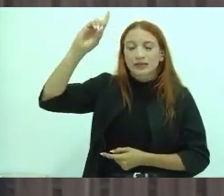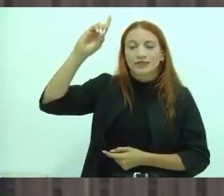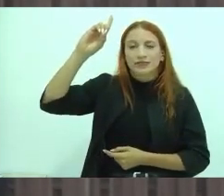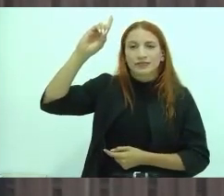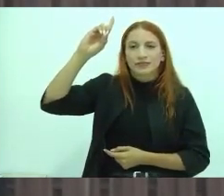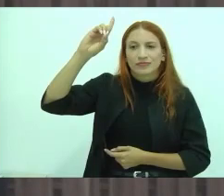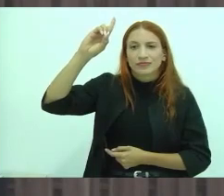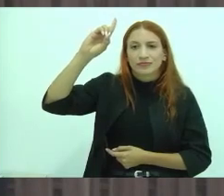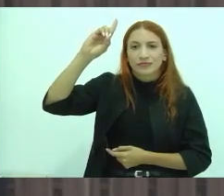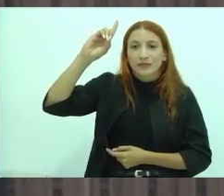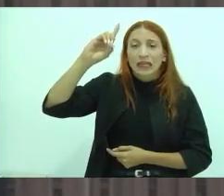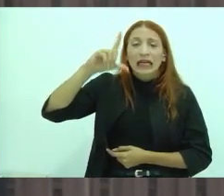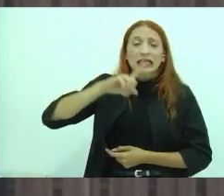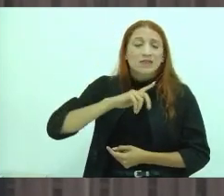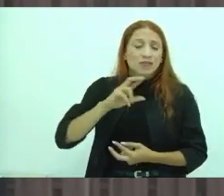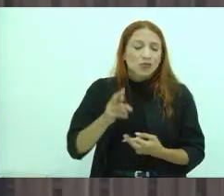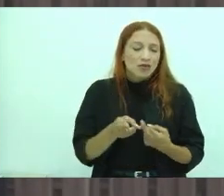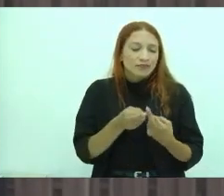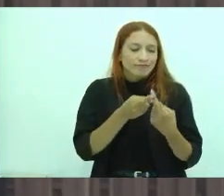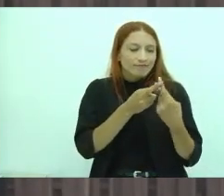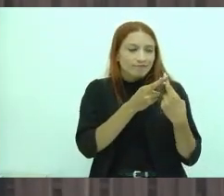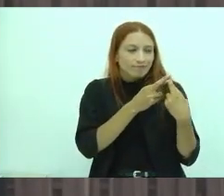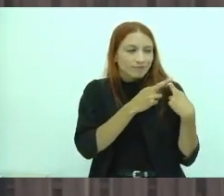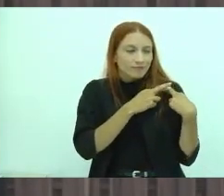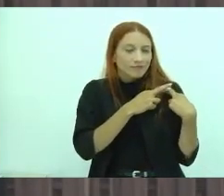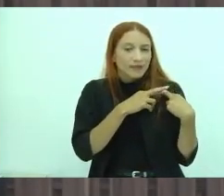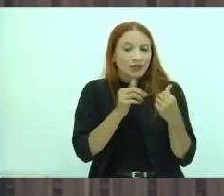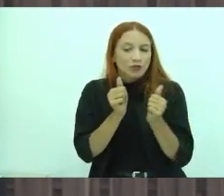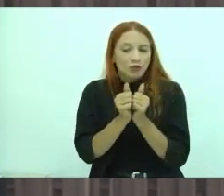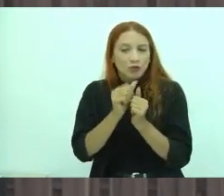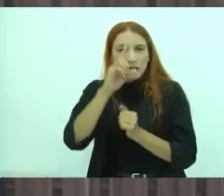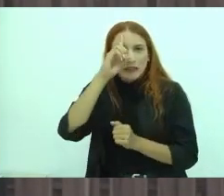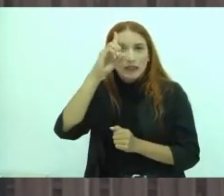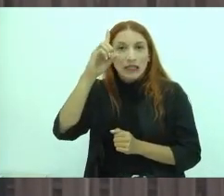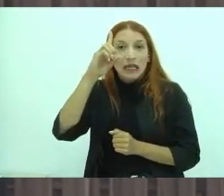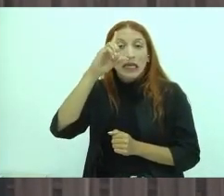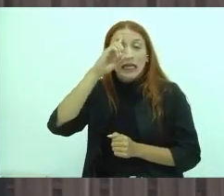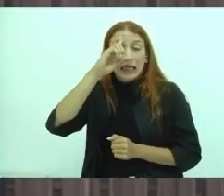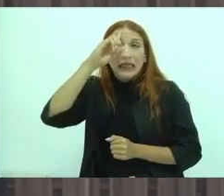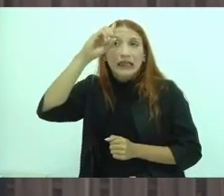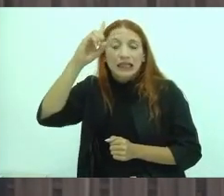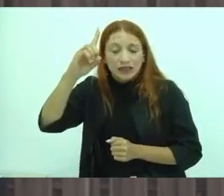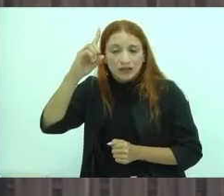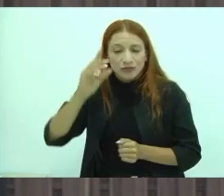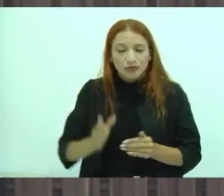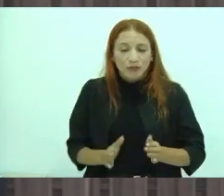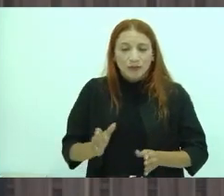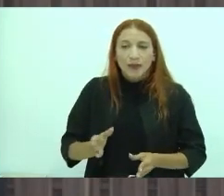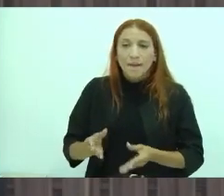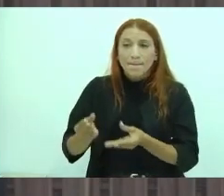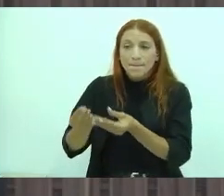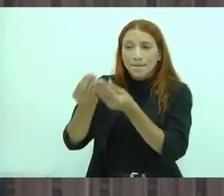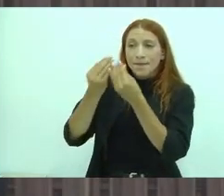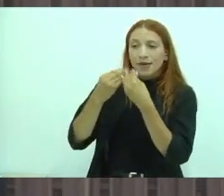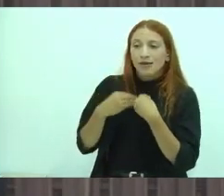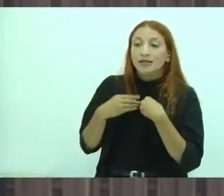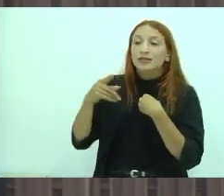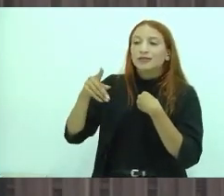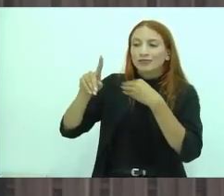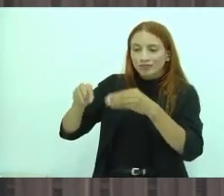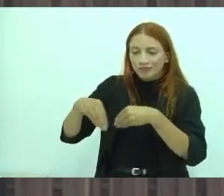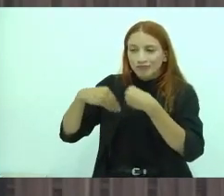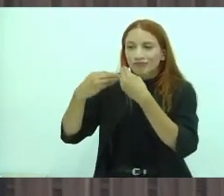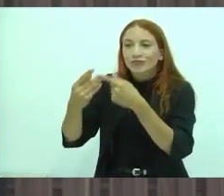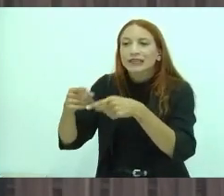nós temos um compromisso e Deus concedeu o mandato a mim, a você,